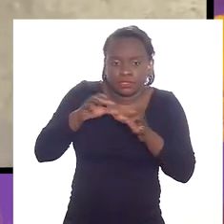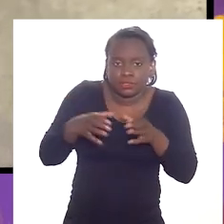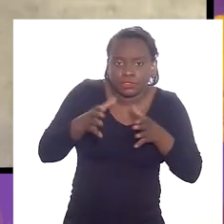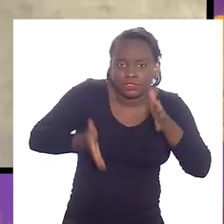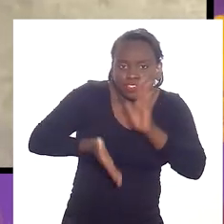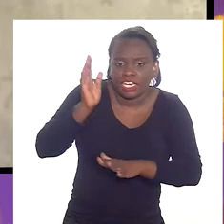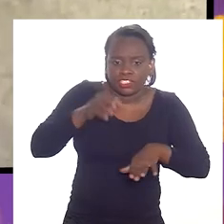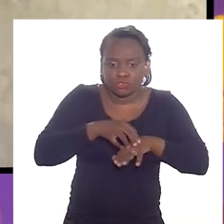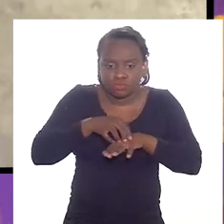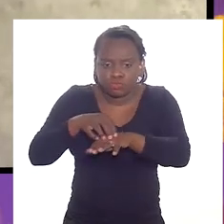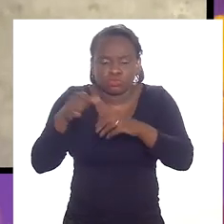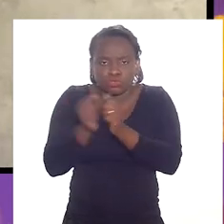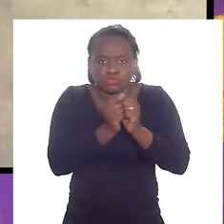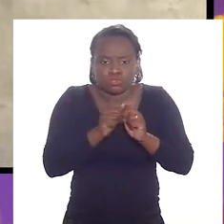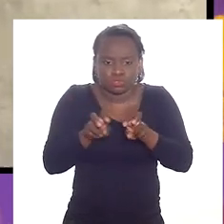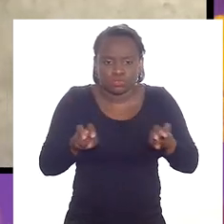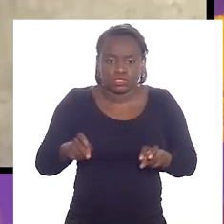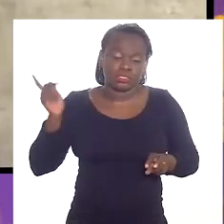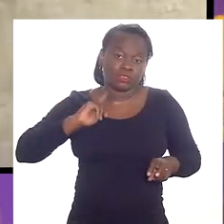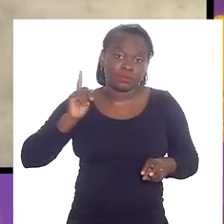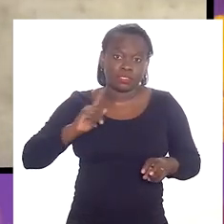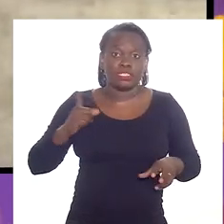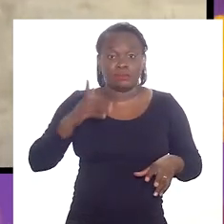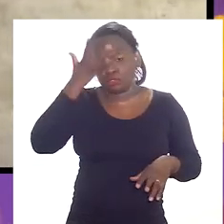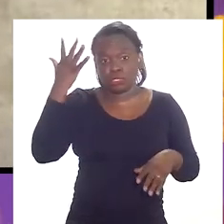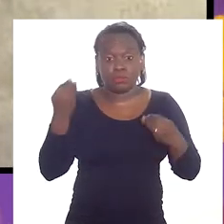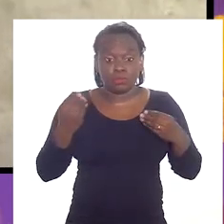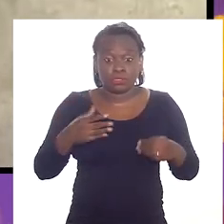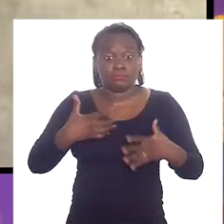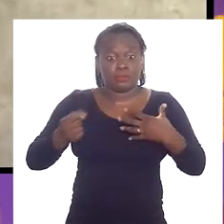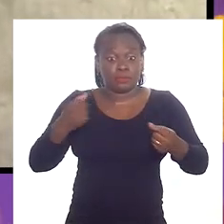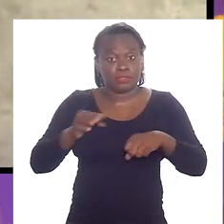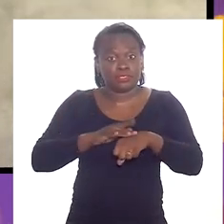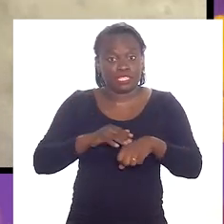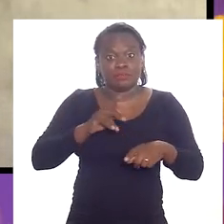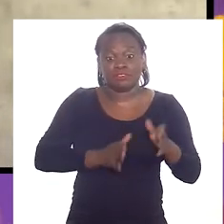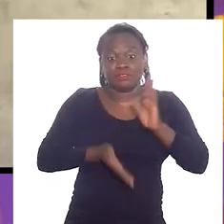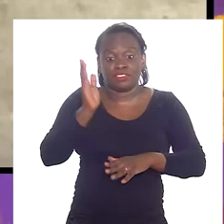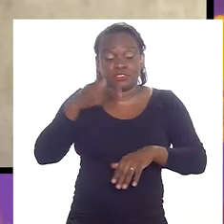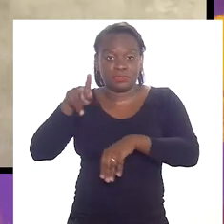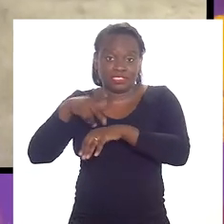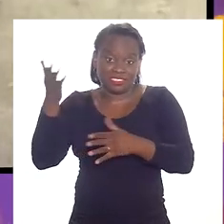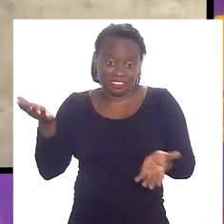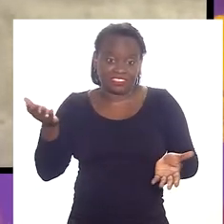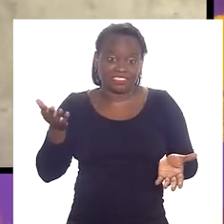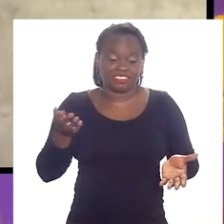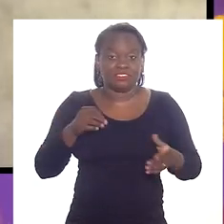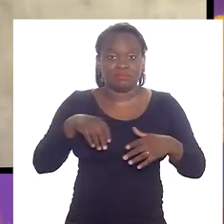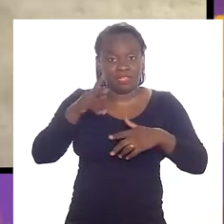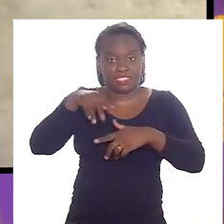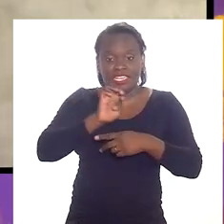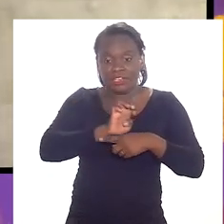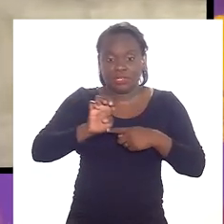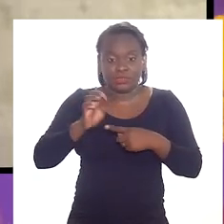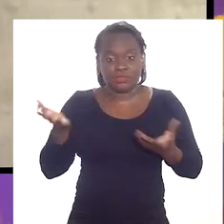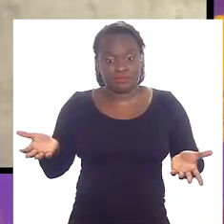doença. Mesmo sem sintomas, o ato de falar faz com que o vírus seja jogado no ar e, eventualmente,